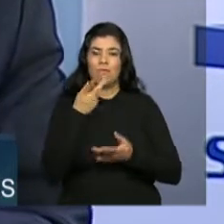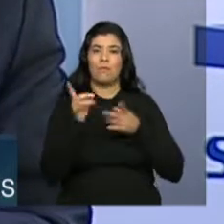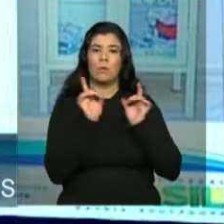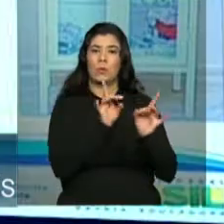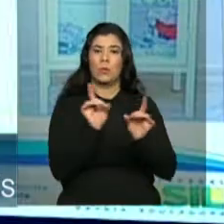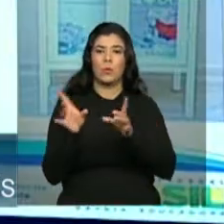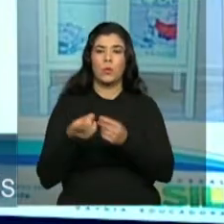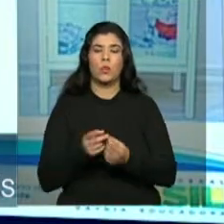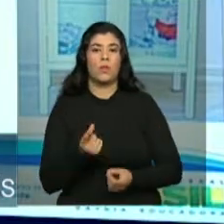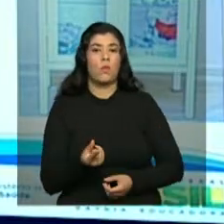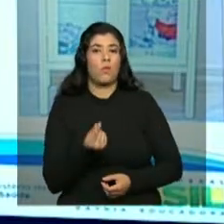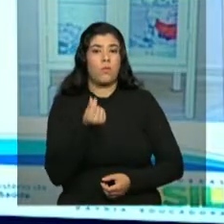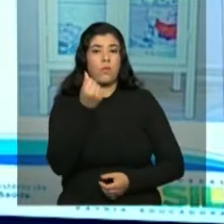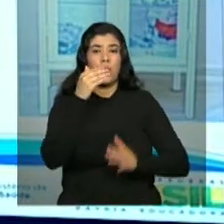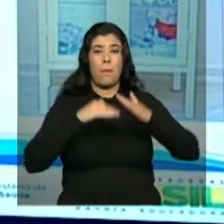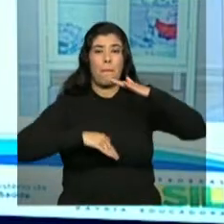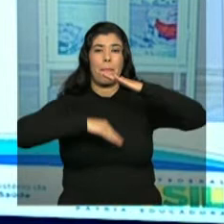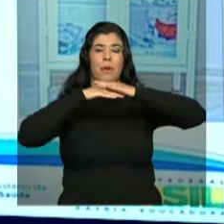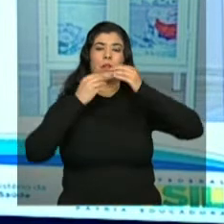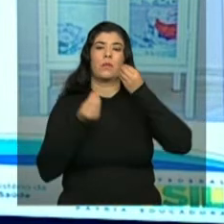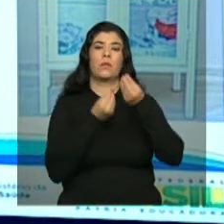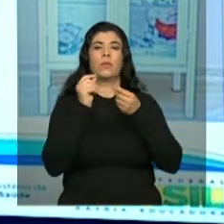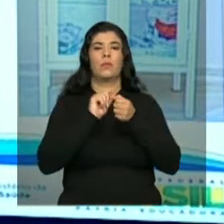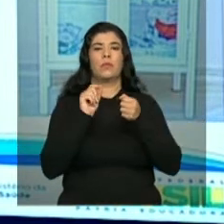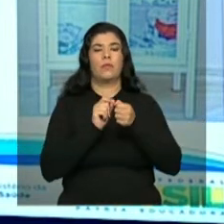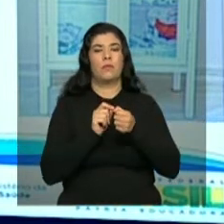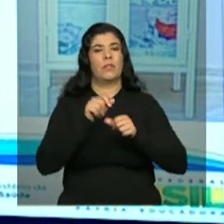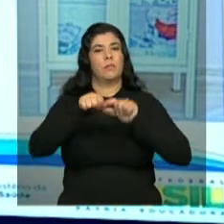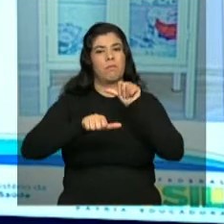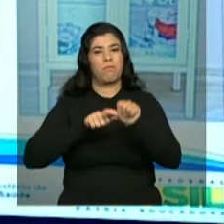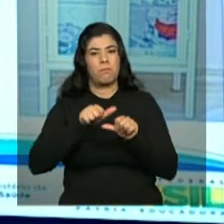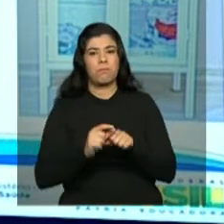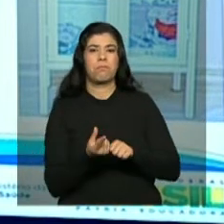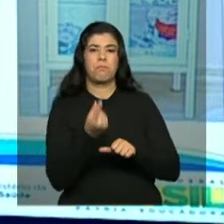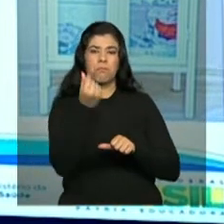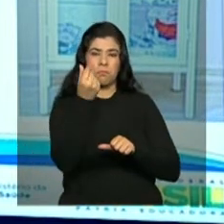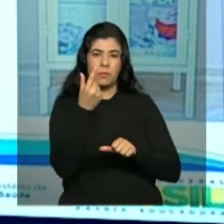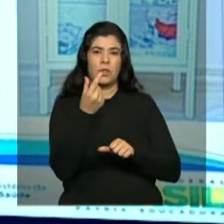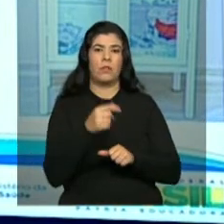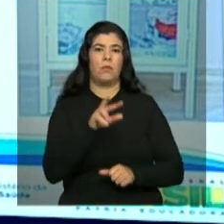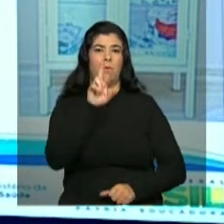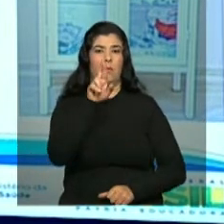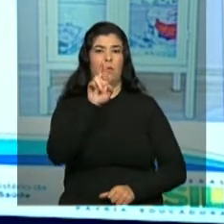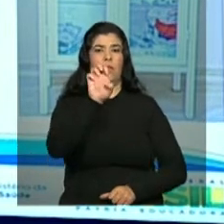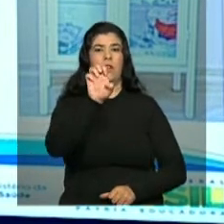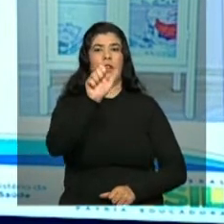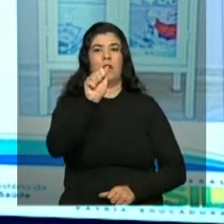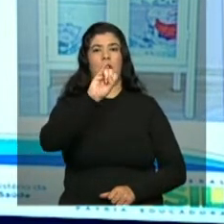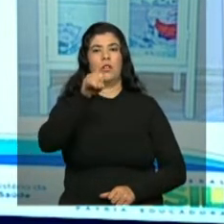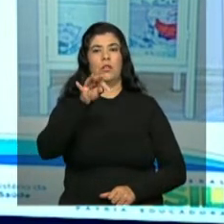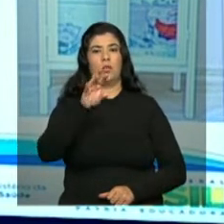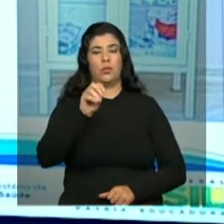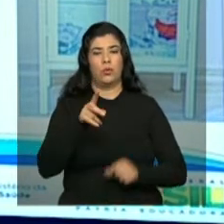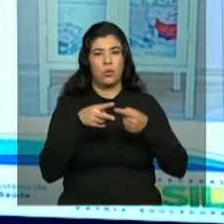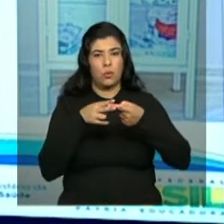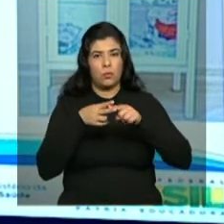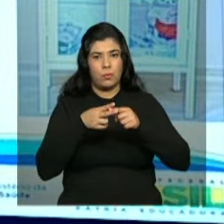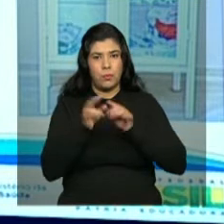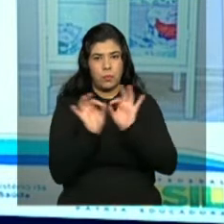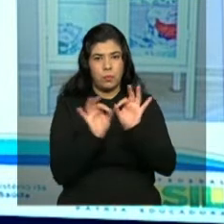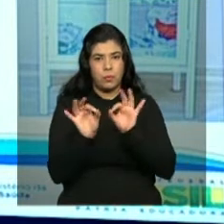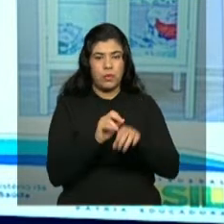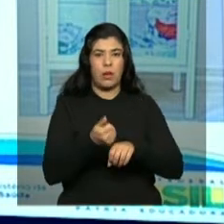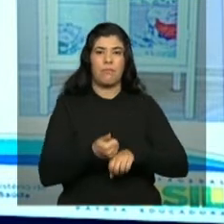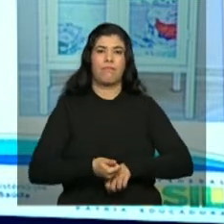de valores máximos né de possibilidade de reajuste não é isso que a gente é estabelece e quanto maior competição